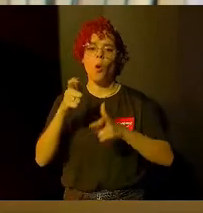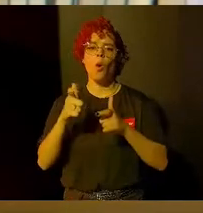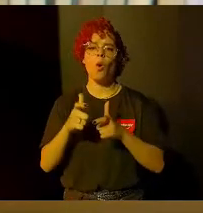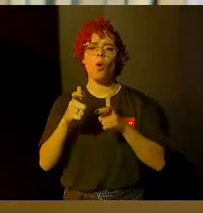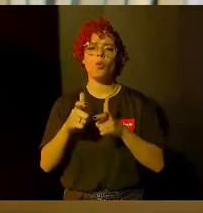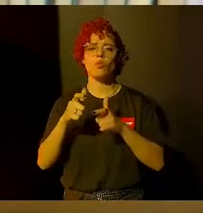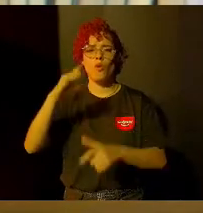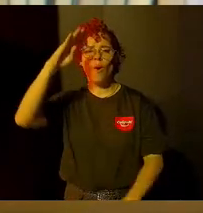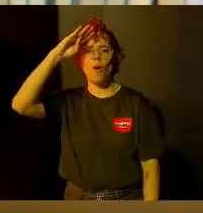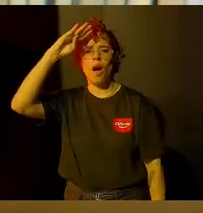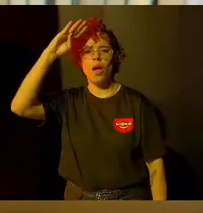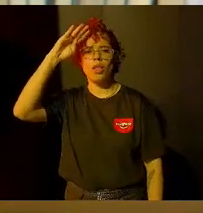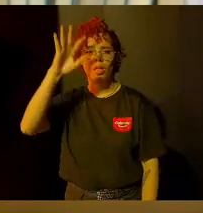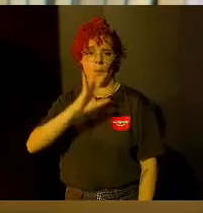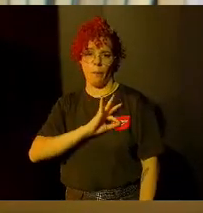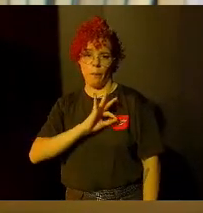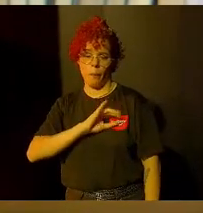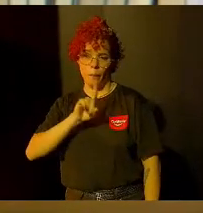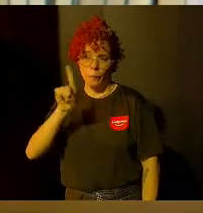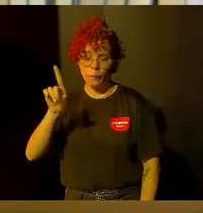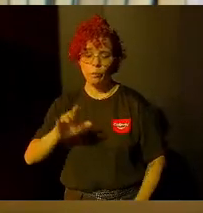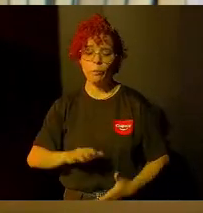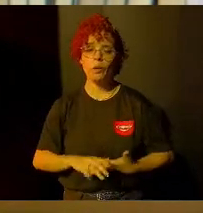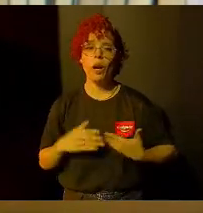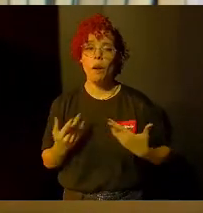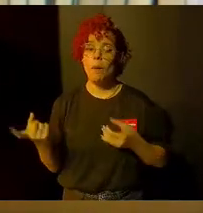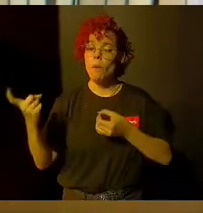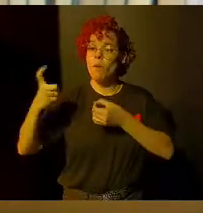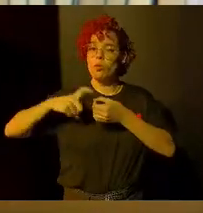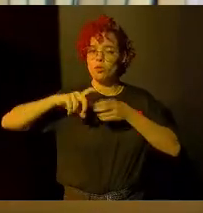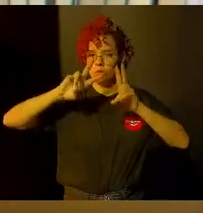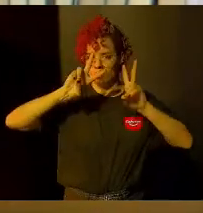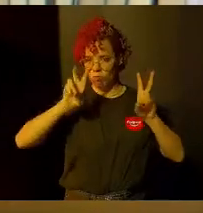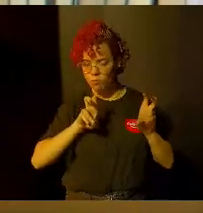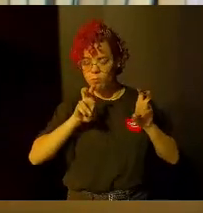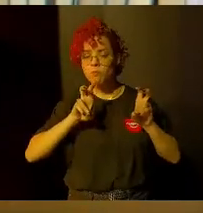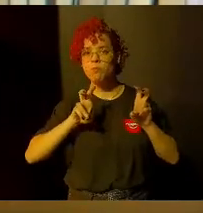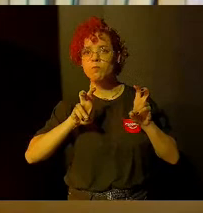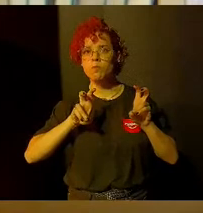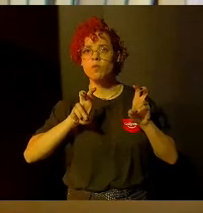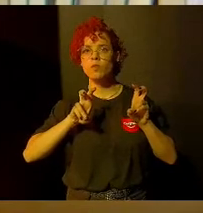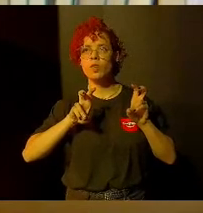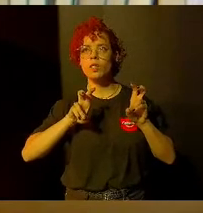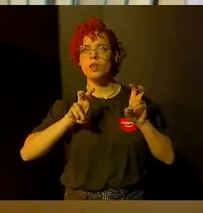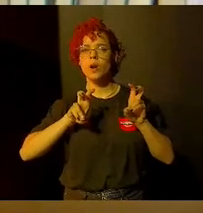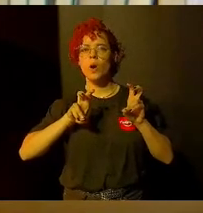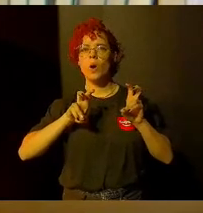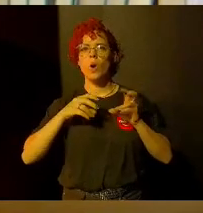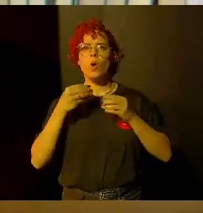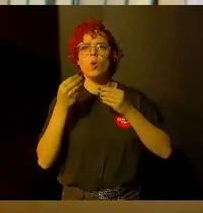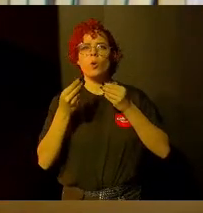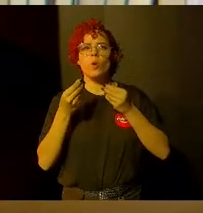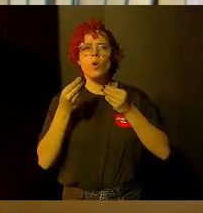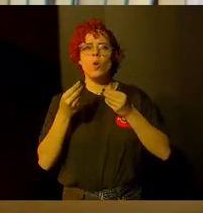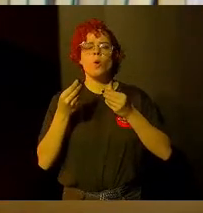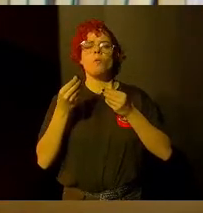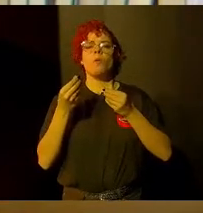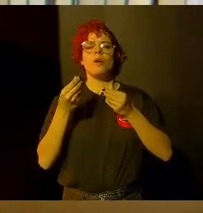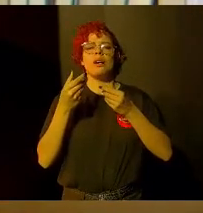polícia Mas voltando a esse assunto né da do trato com a